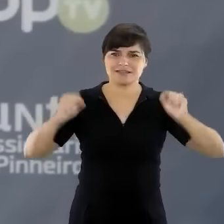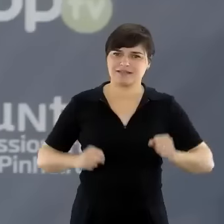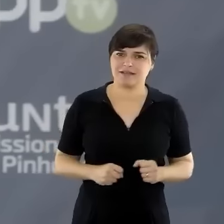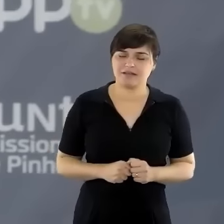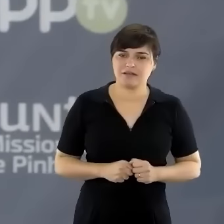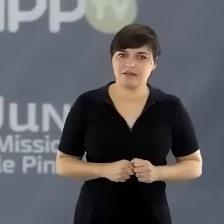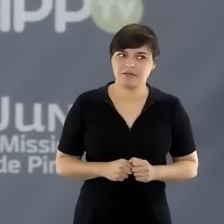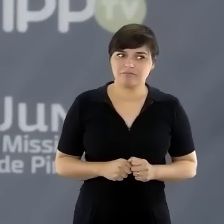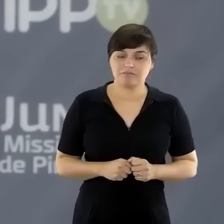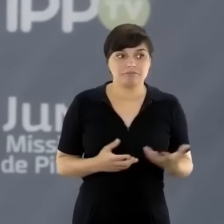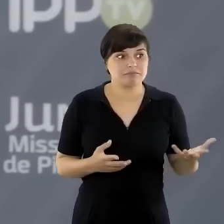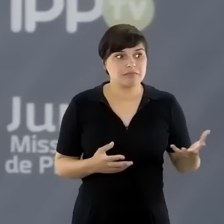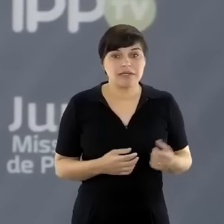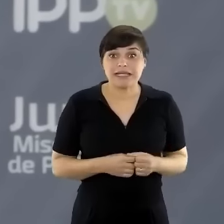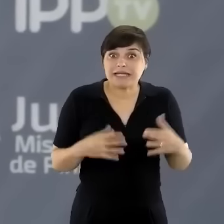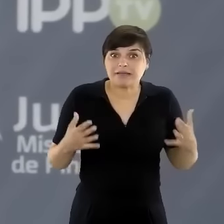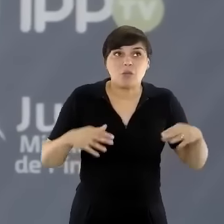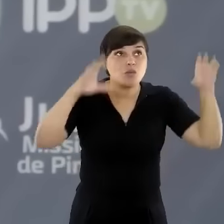tá triste